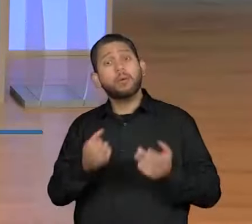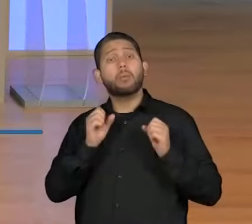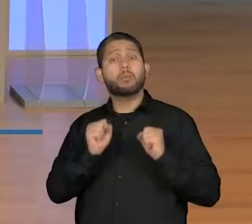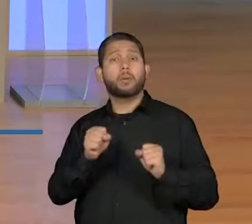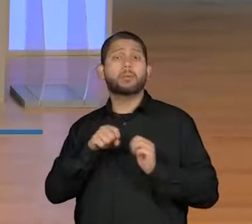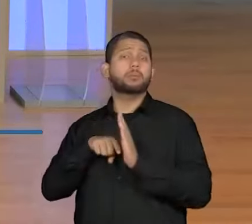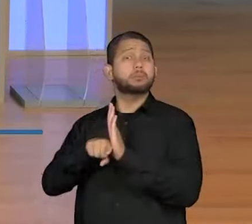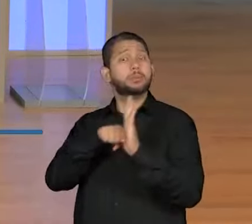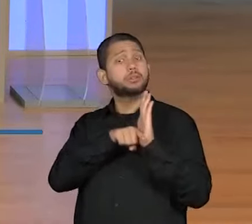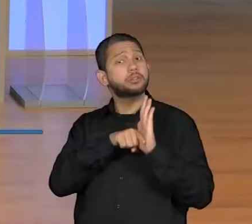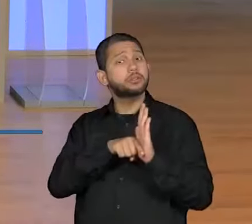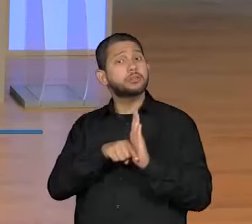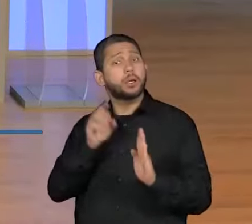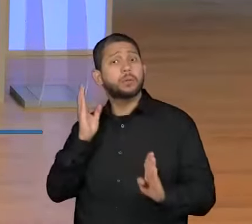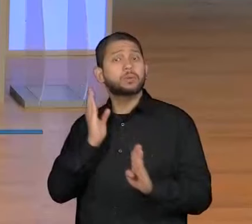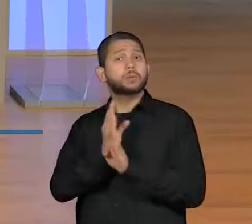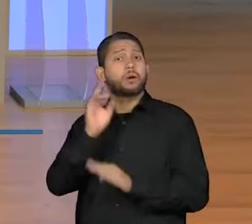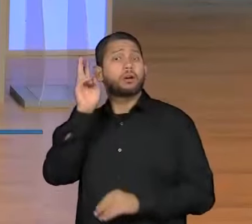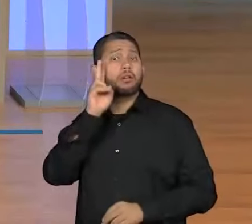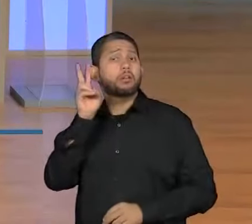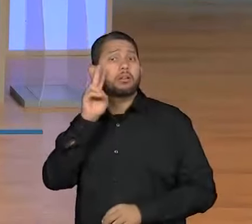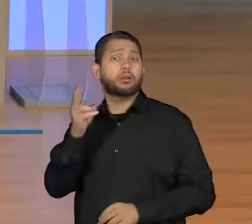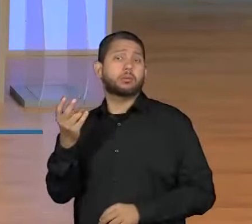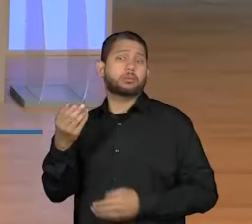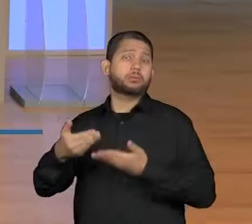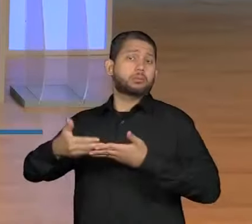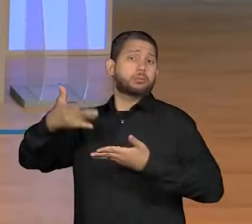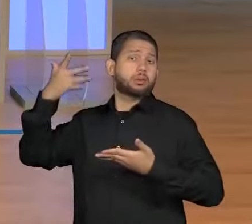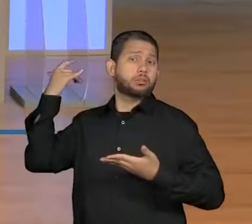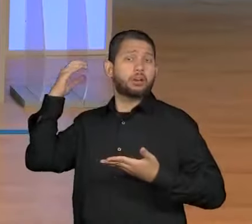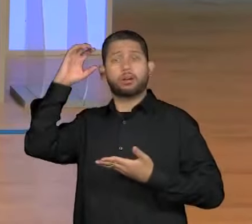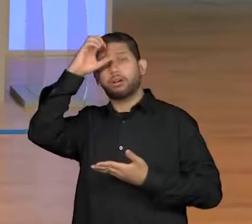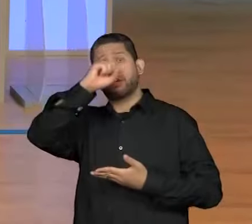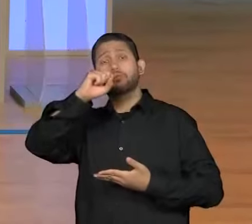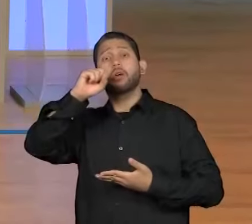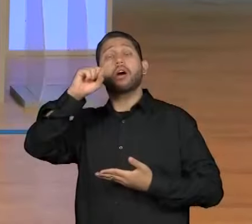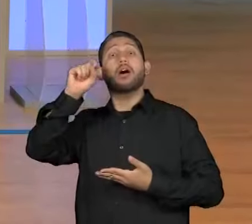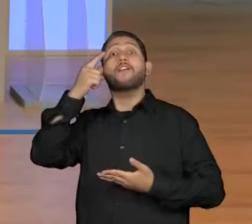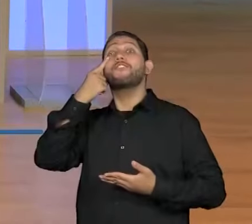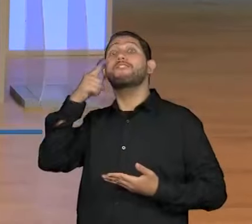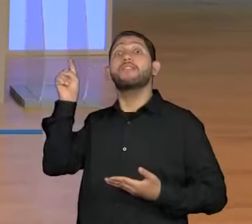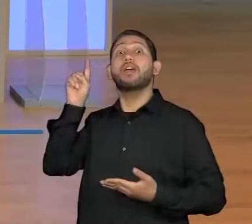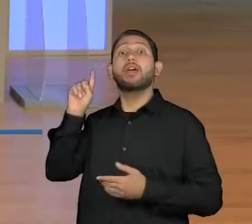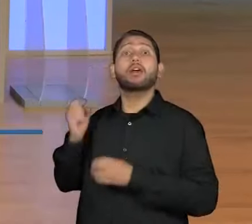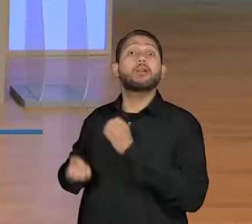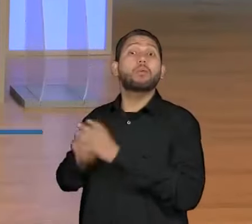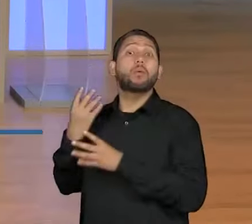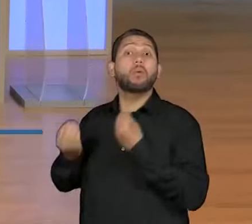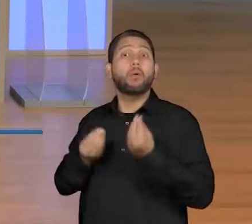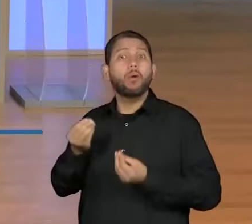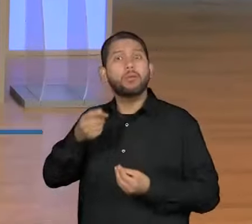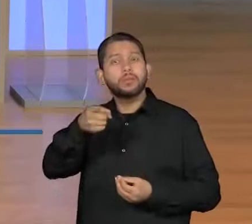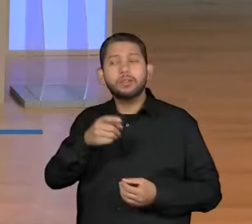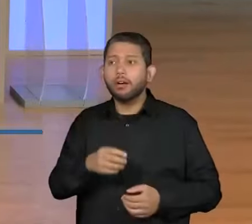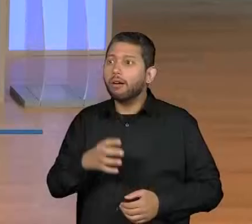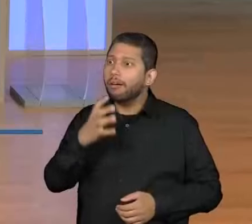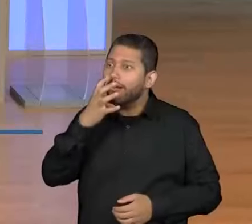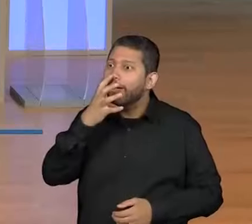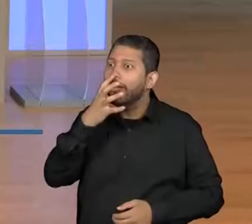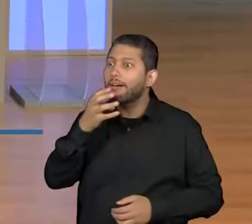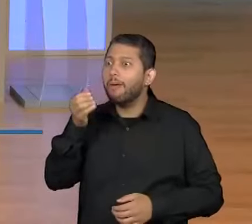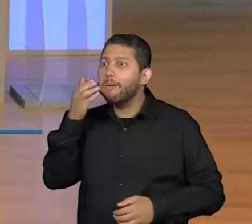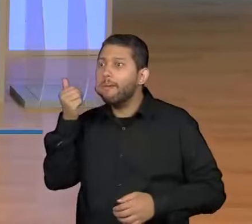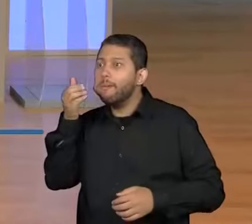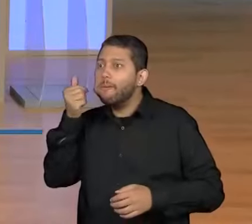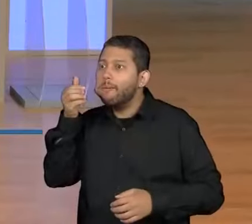ter a oportunidade de relembrar aquilo que já conhecem e sempre conhecer algo novo, porque afinal de contas, nunca deixamos de